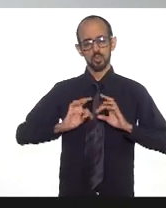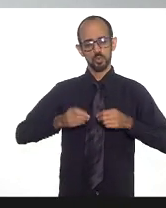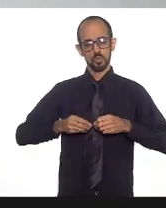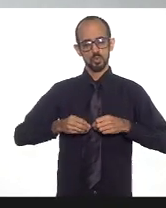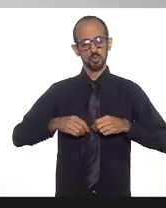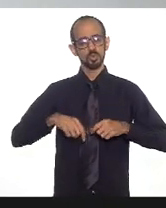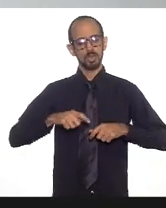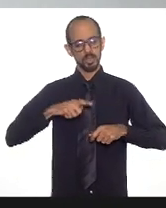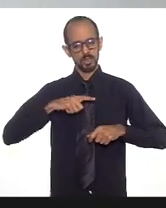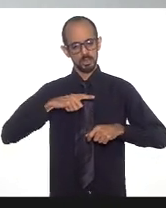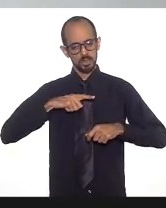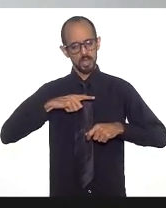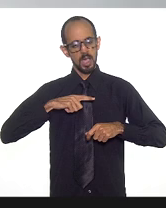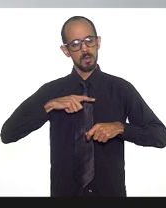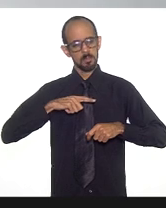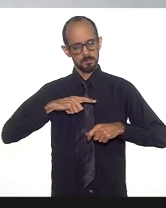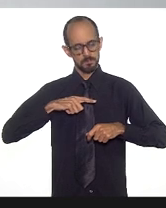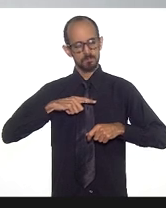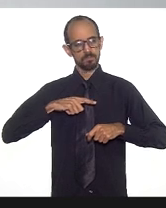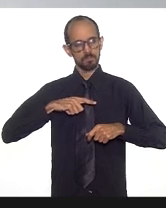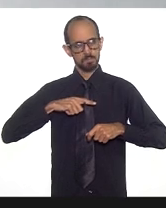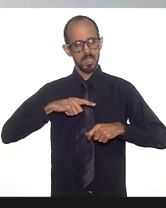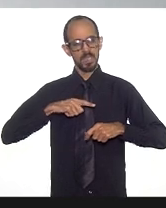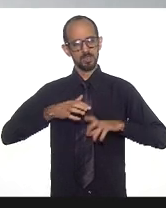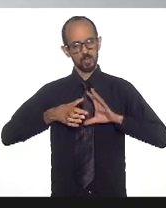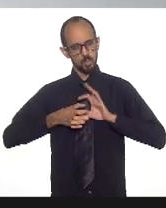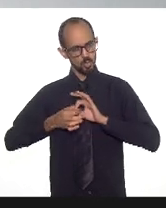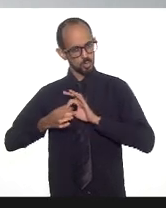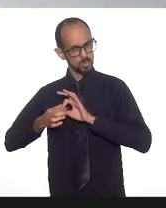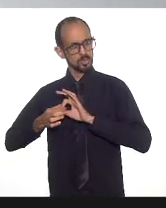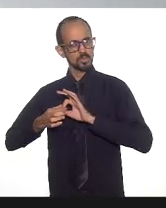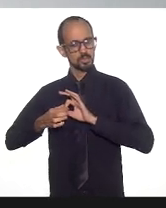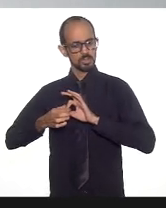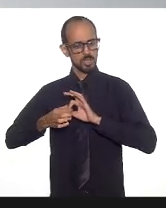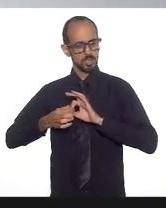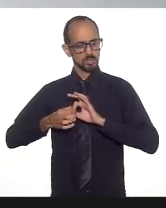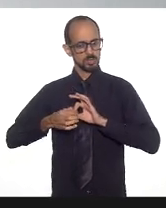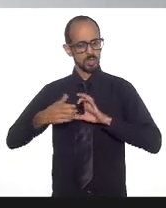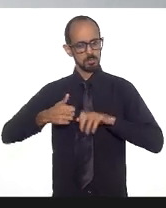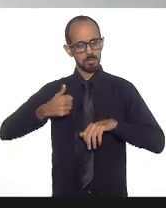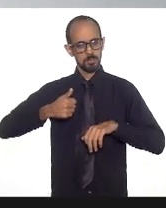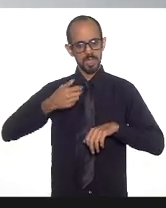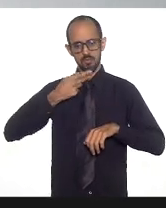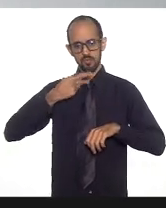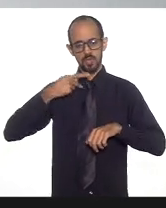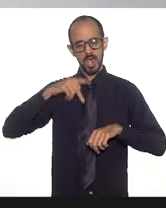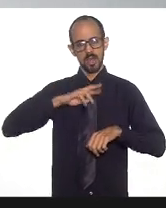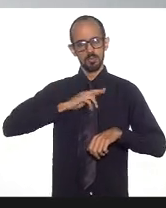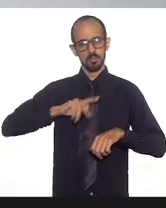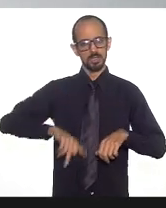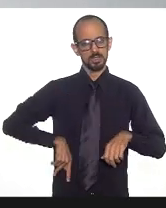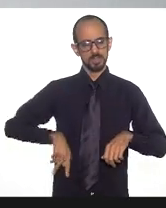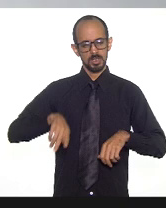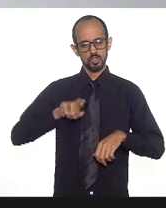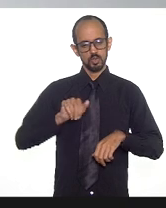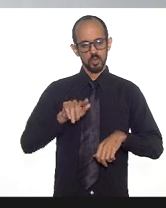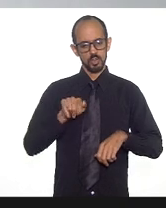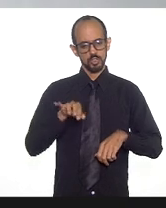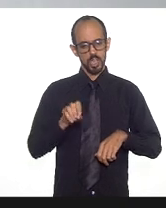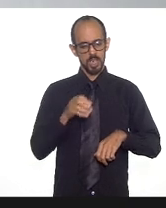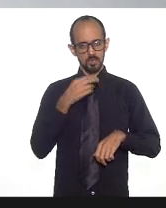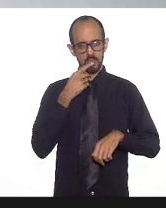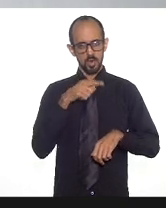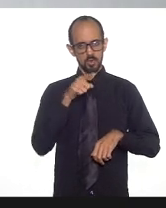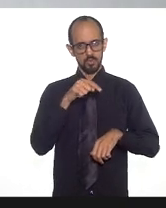quero destacar que, logo na primeira fala do presidente Rogério Pires, ele destacou que vai cumprir a